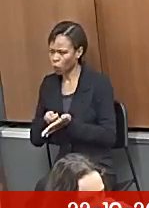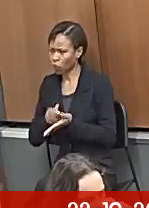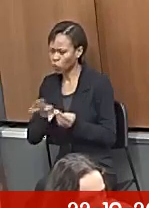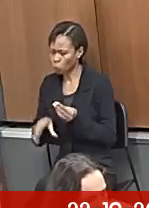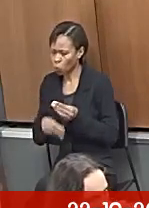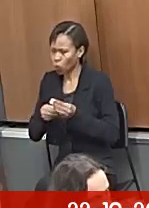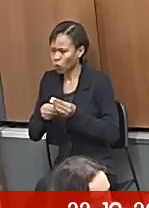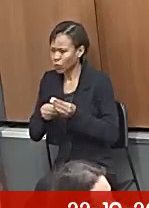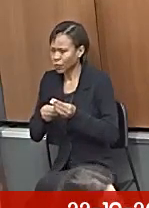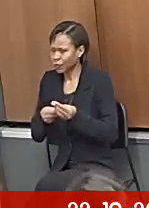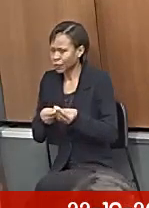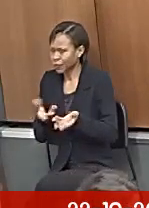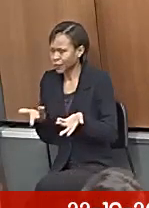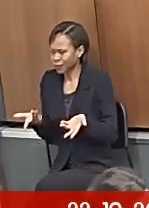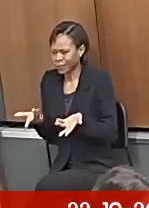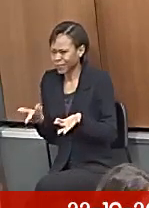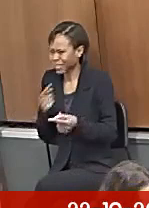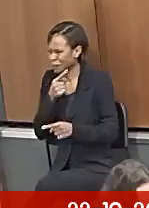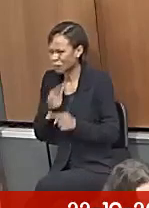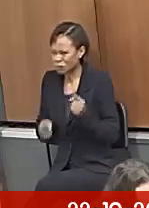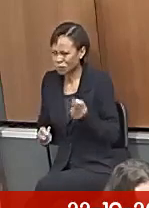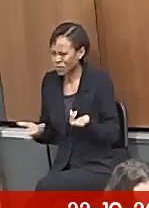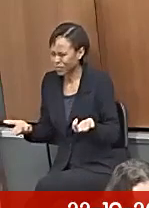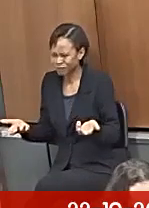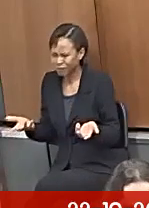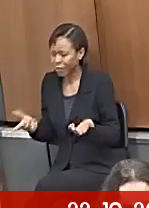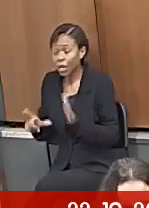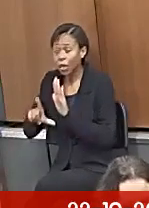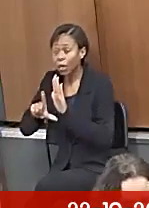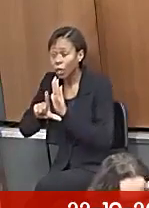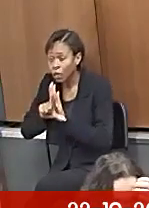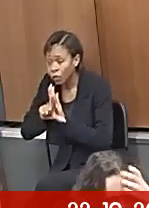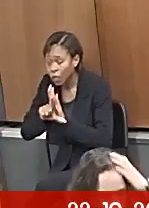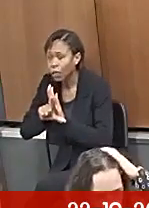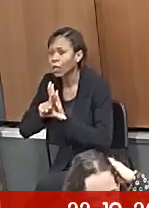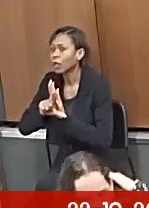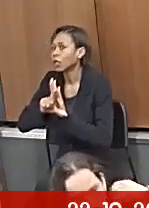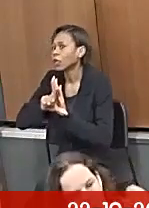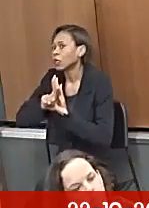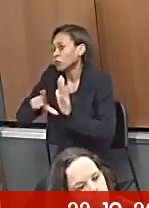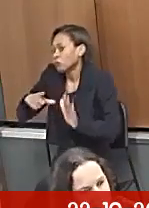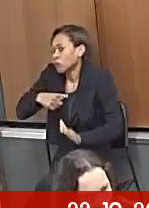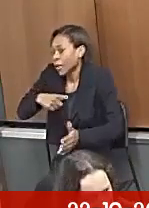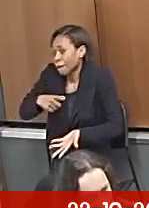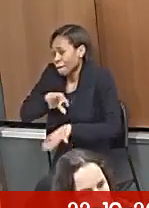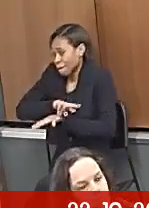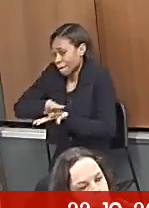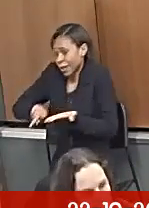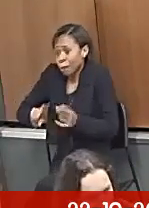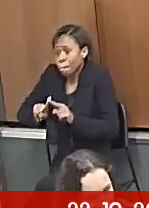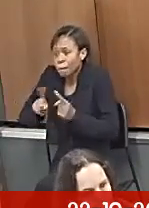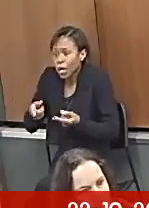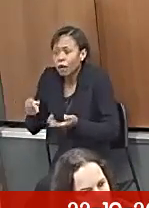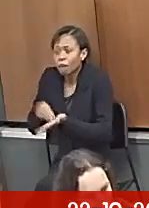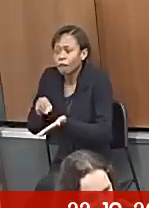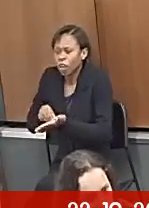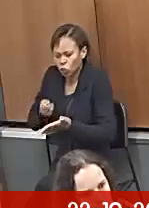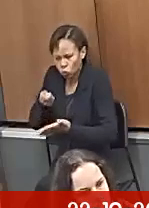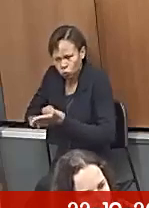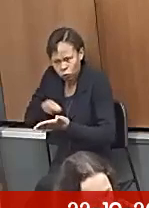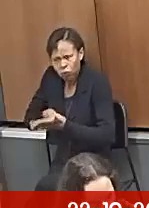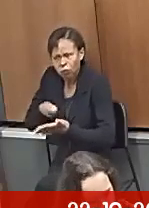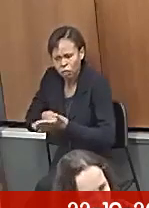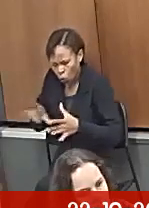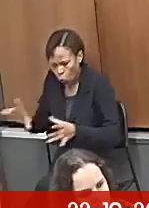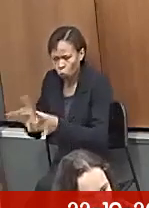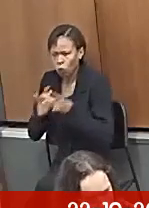adicional, e foi negado. Então, está mais que lei, nós temos fartamente lei. O que a gente tem que fazer é essa luta mesmo, que a gente tem que unir é para